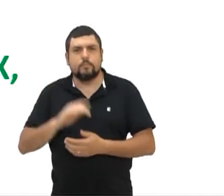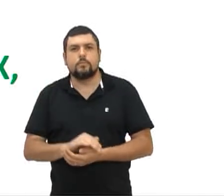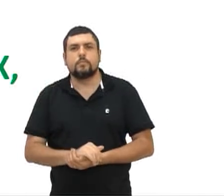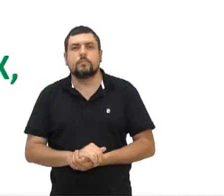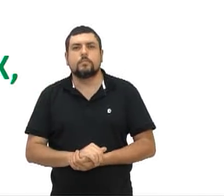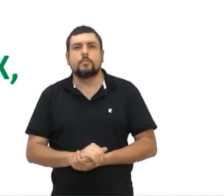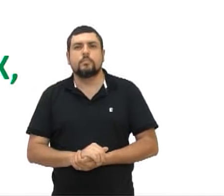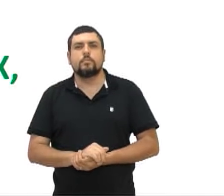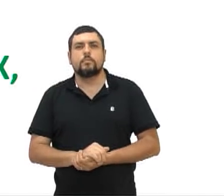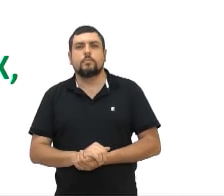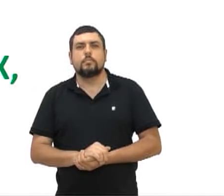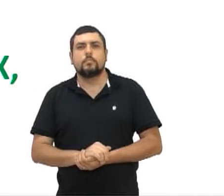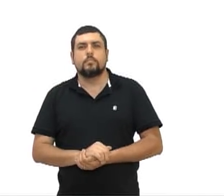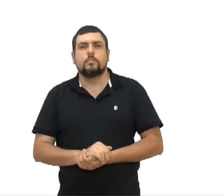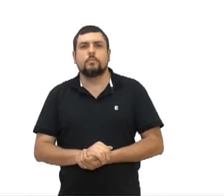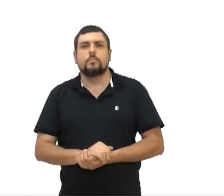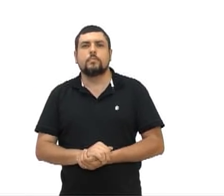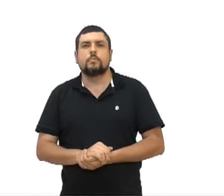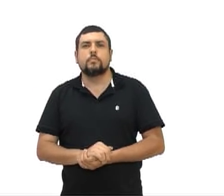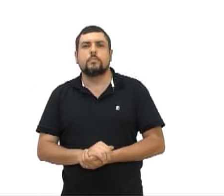Ok?